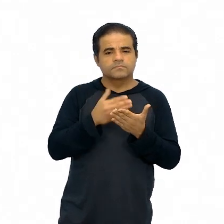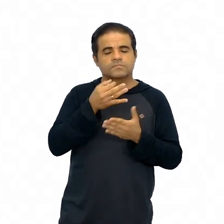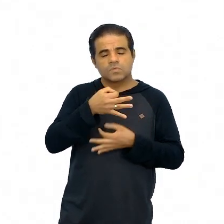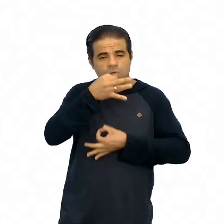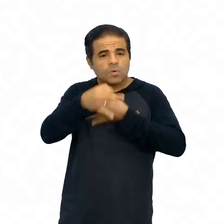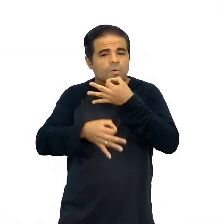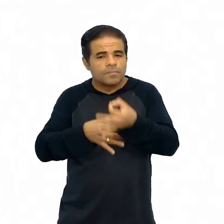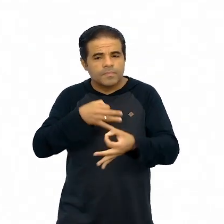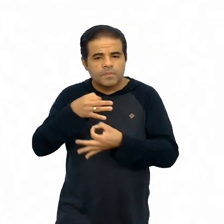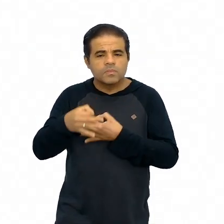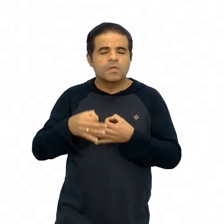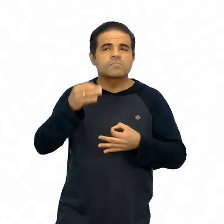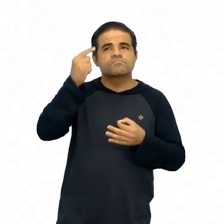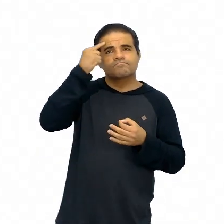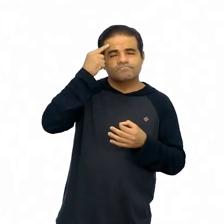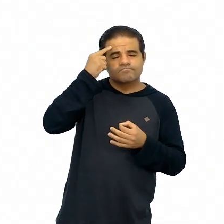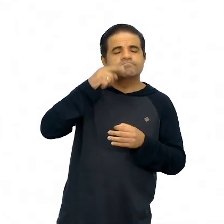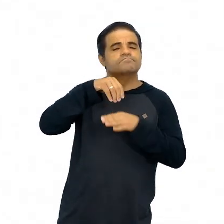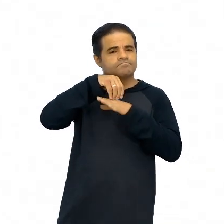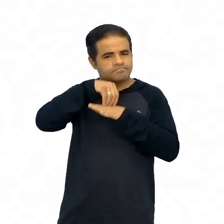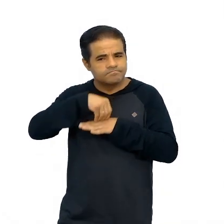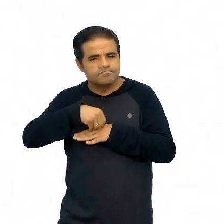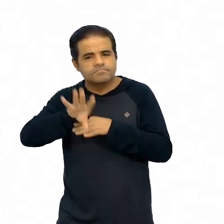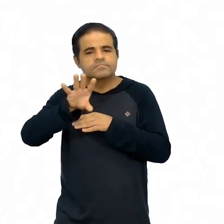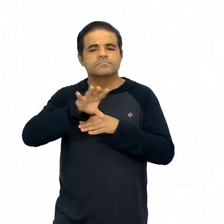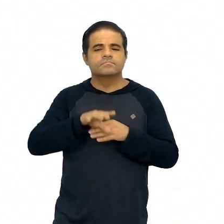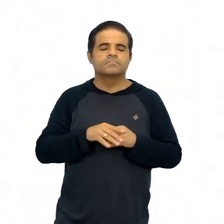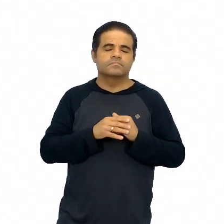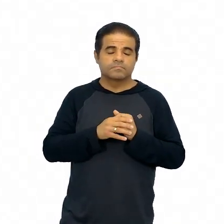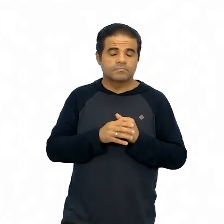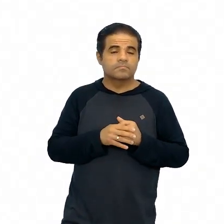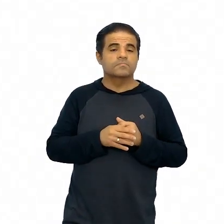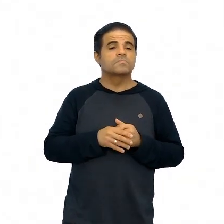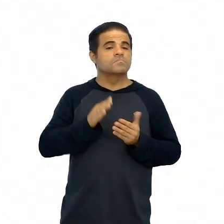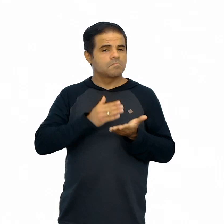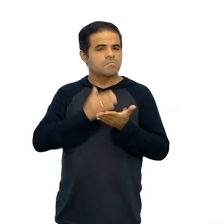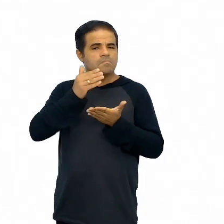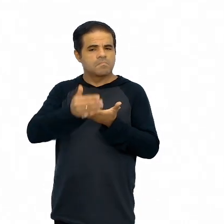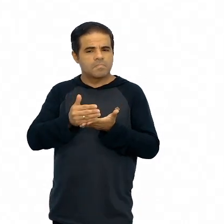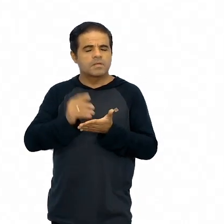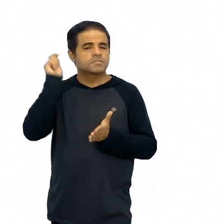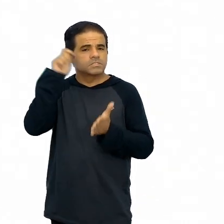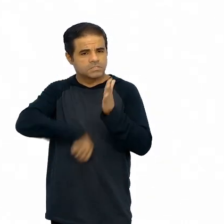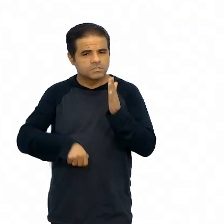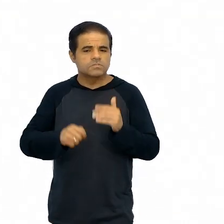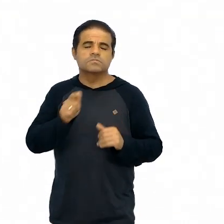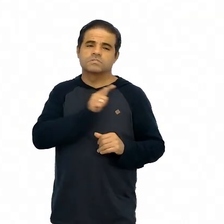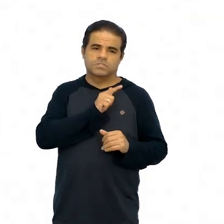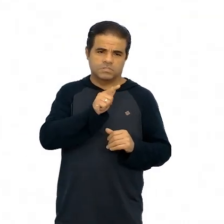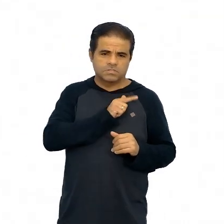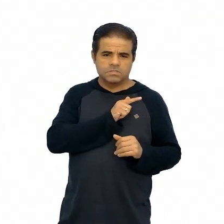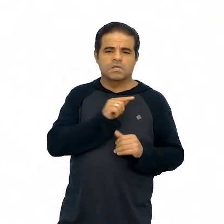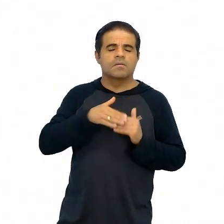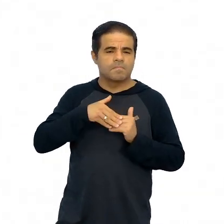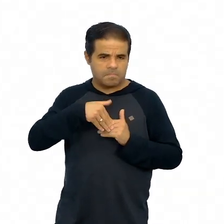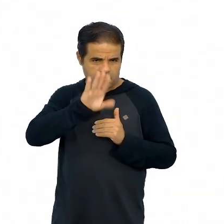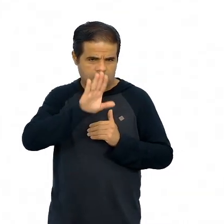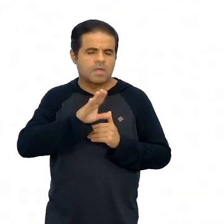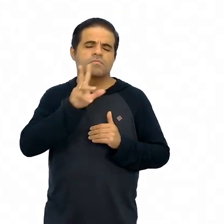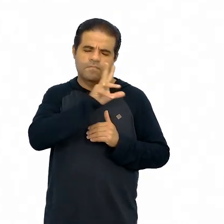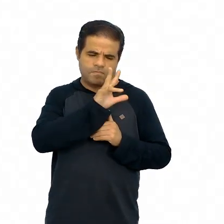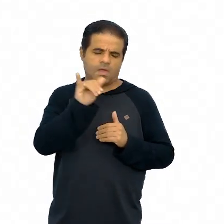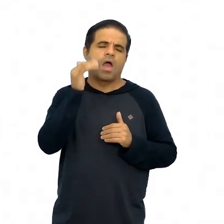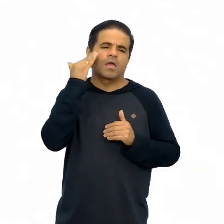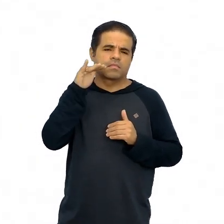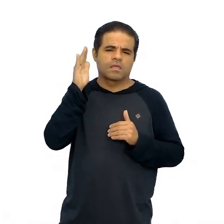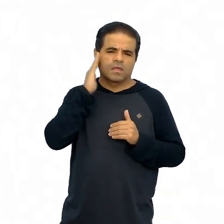cometer? Pelos registros. Então, quanto mais registro a gente tiver, mais a gente vai